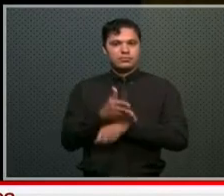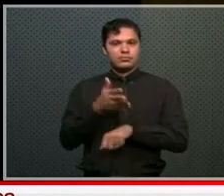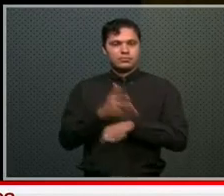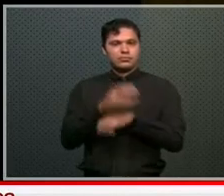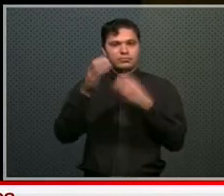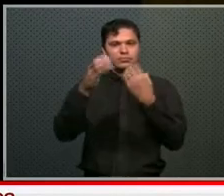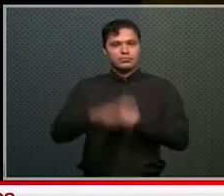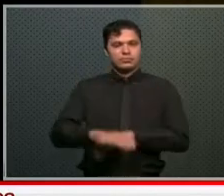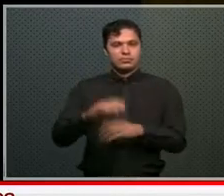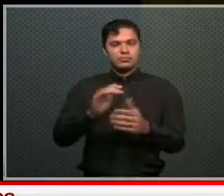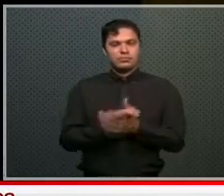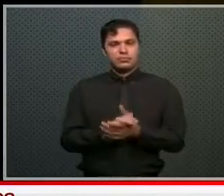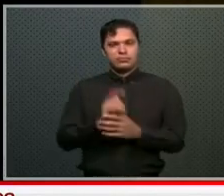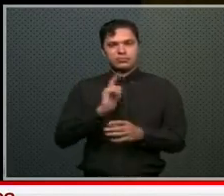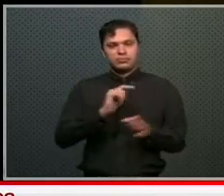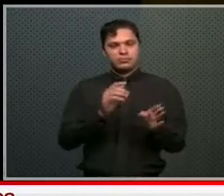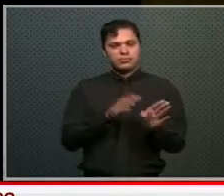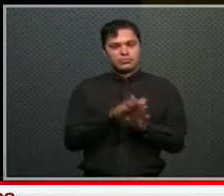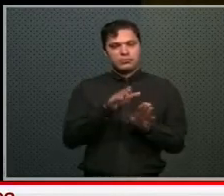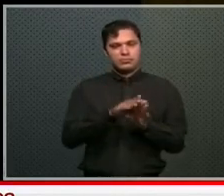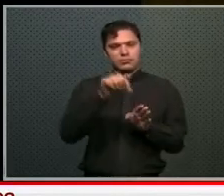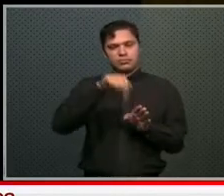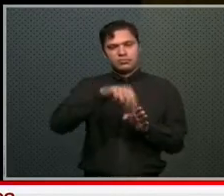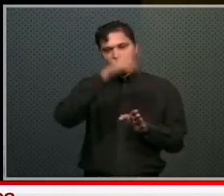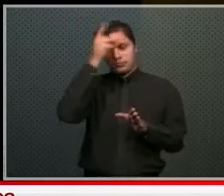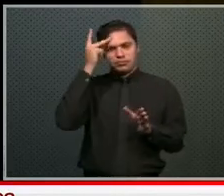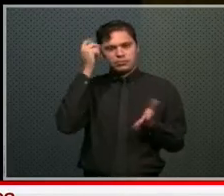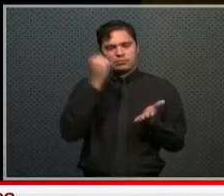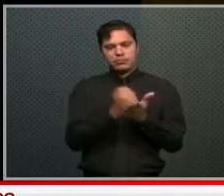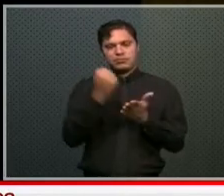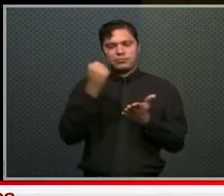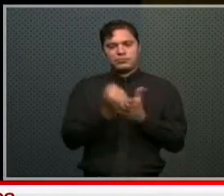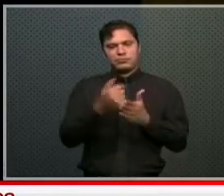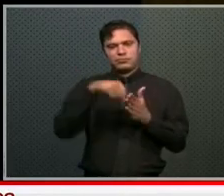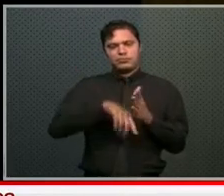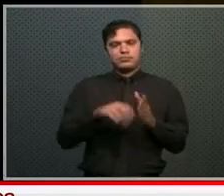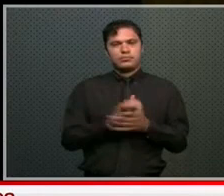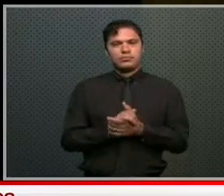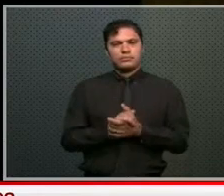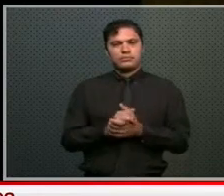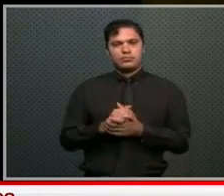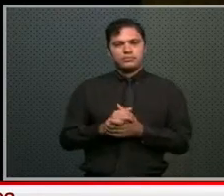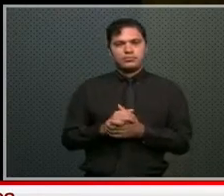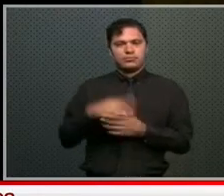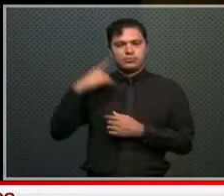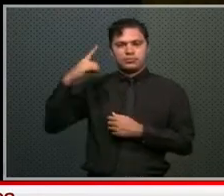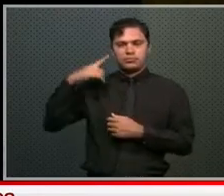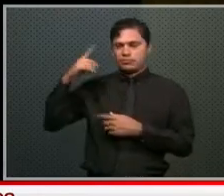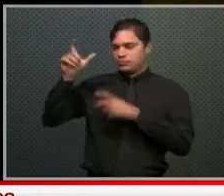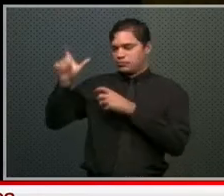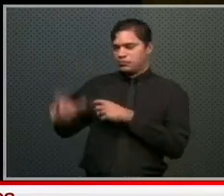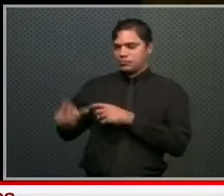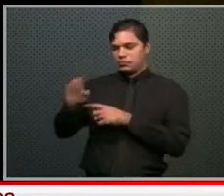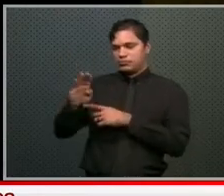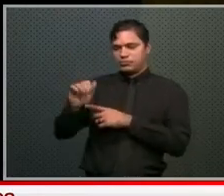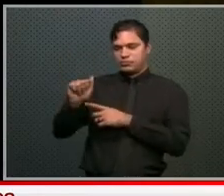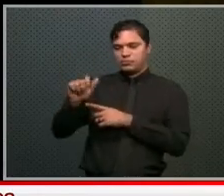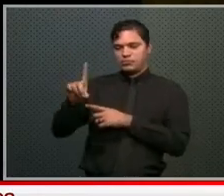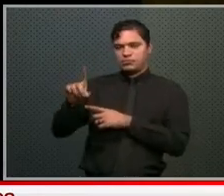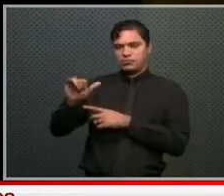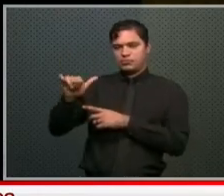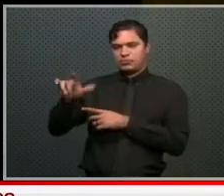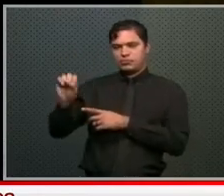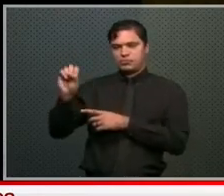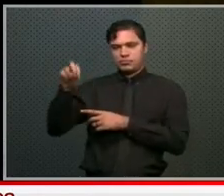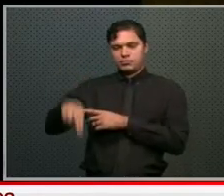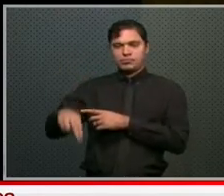e ter um dirigente que assim na sua contratação Deputado bordado eu fui contratado pelo Adilson serrão motivo